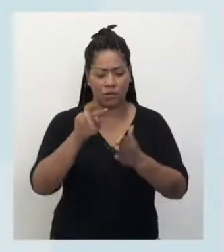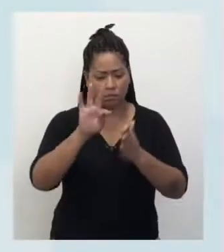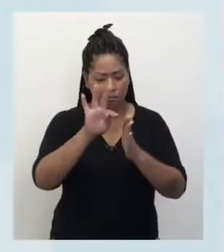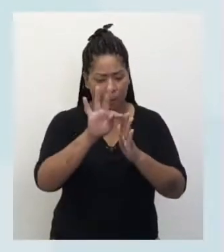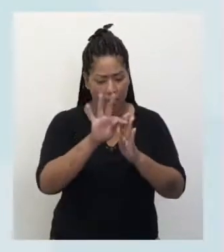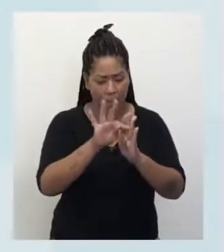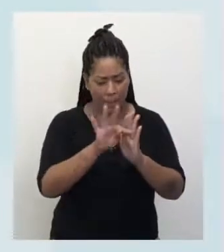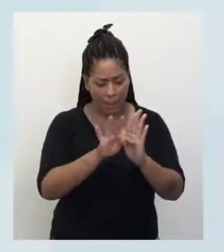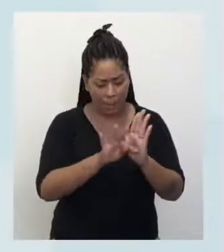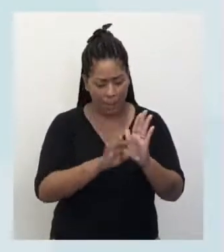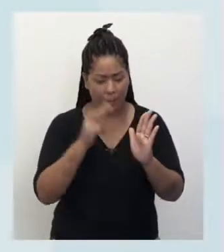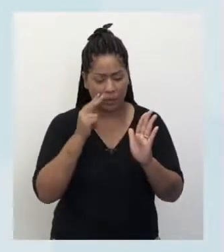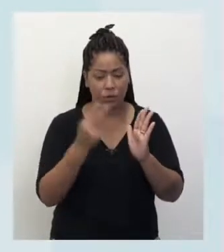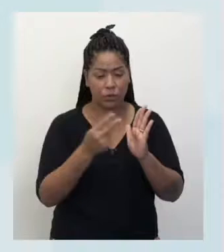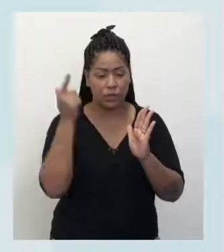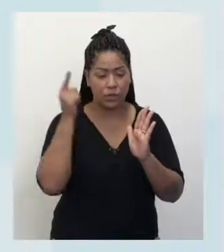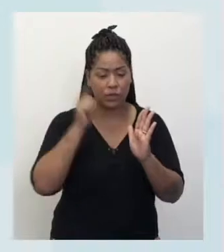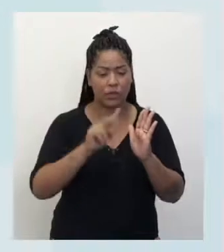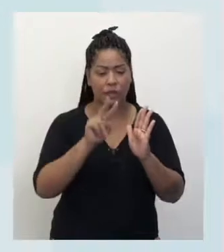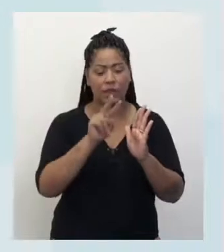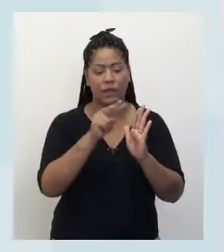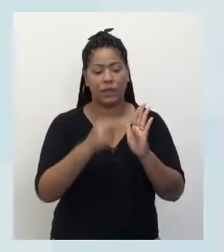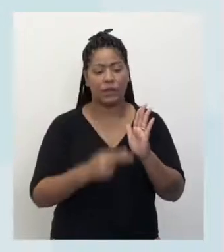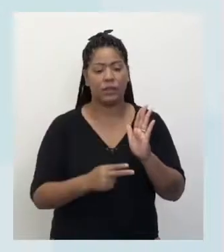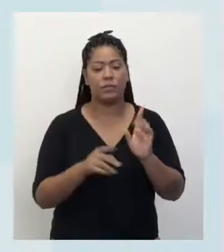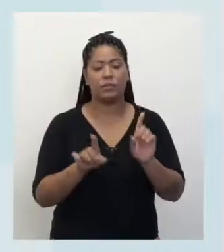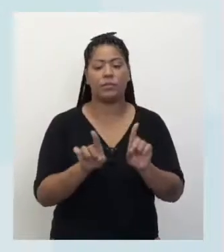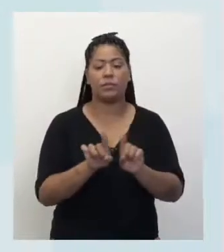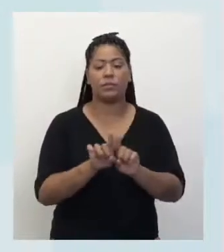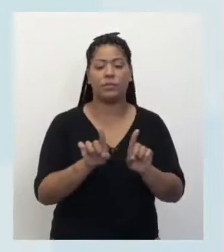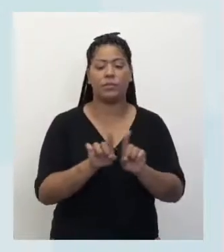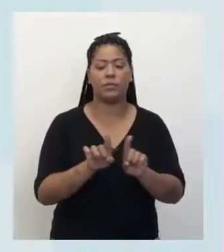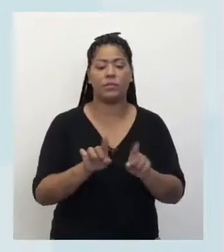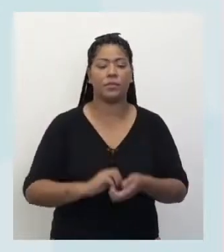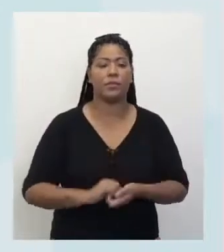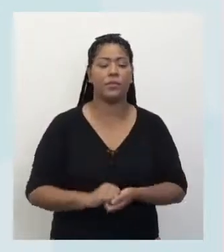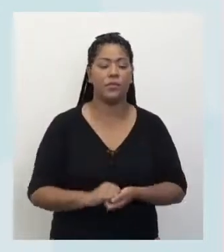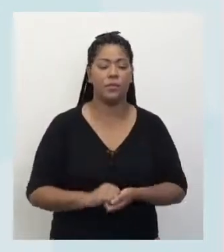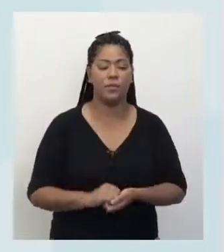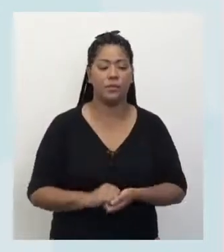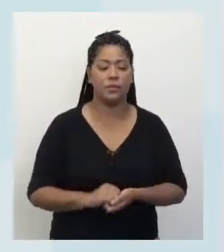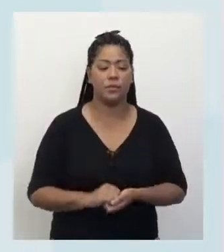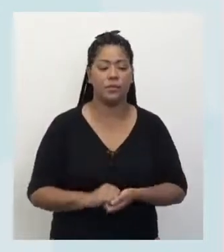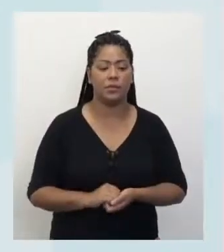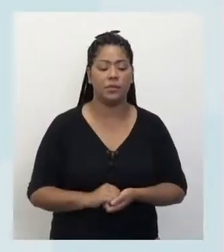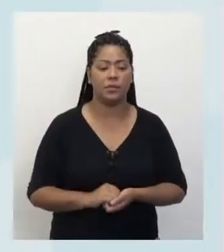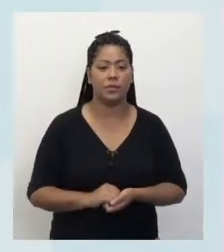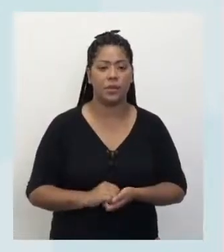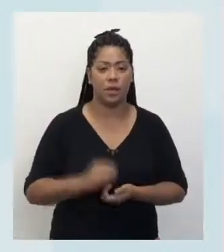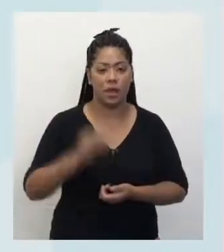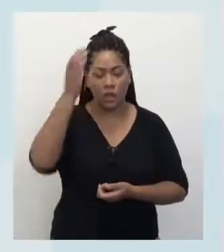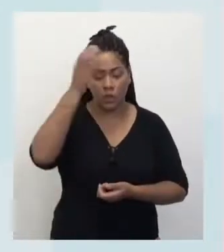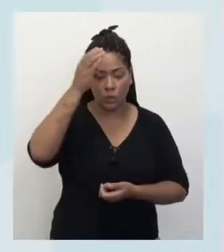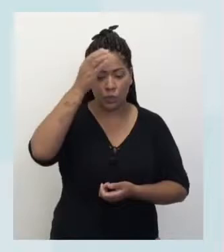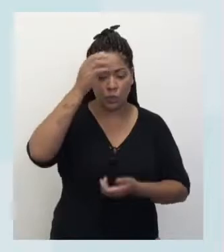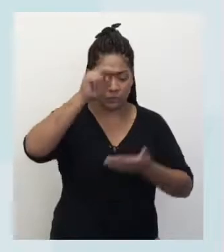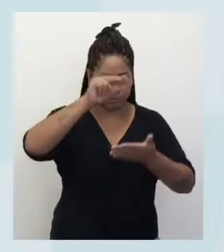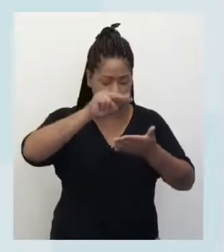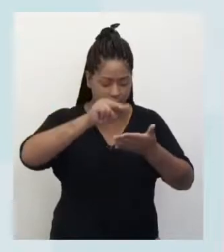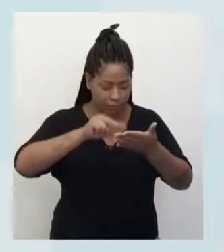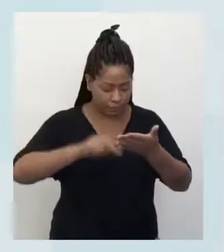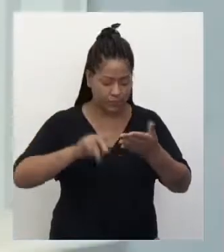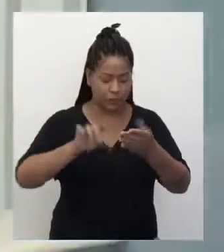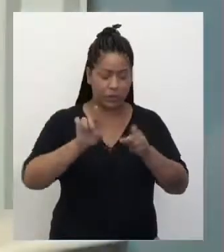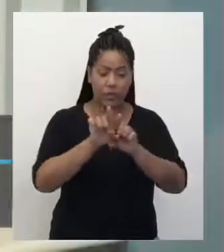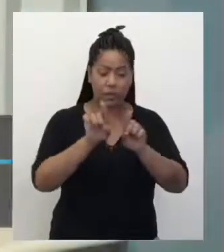a partir de múltiplas linguagens e elementos da comunicação, desenvolver estratégias de leitura e desenvolver o pensamento